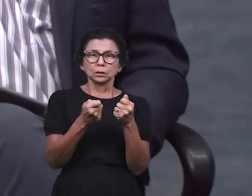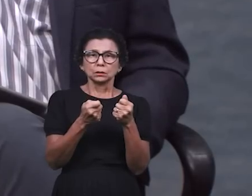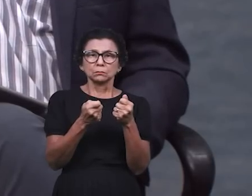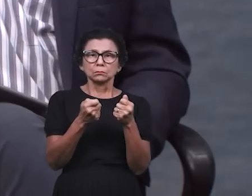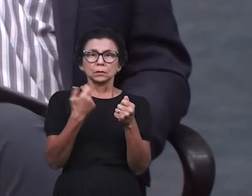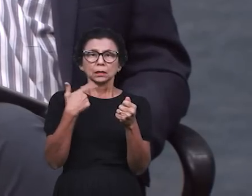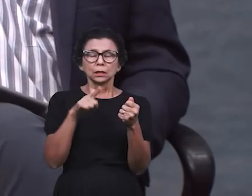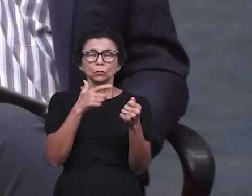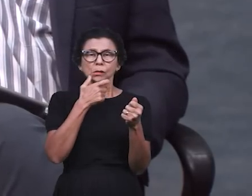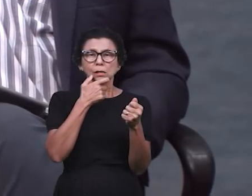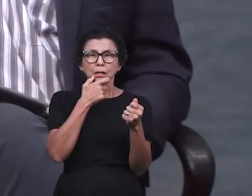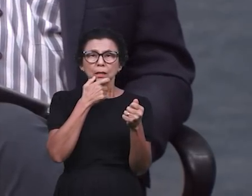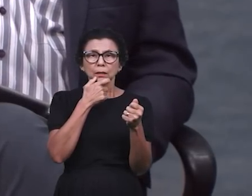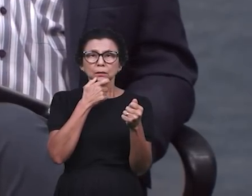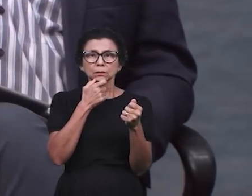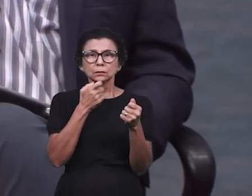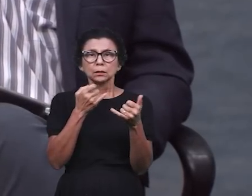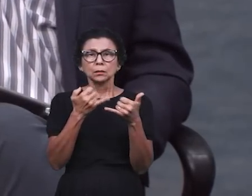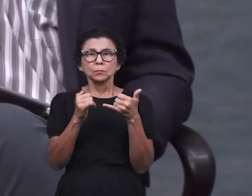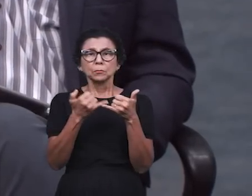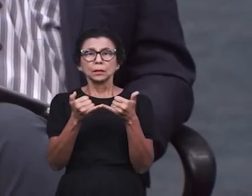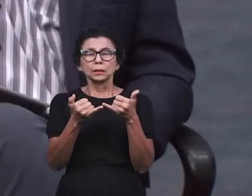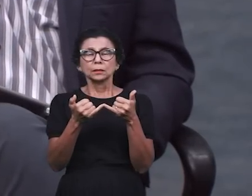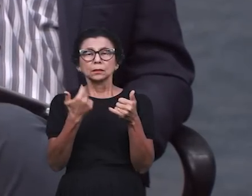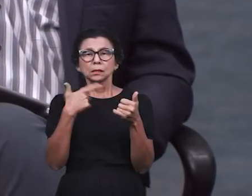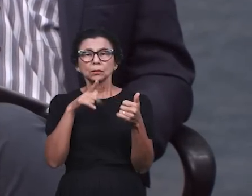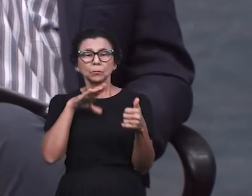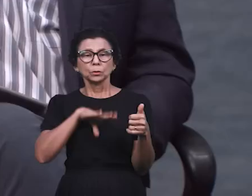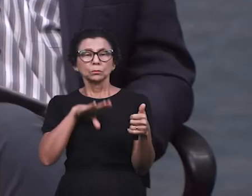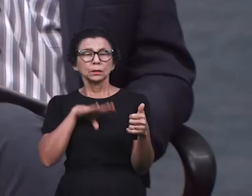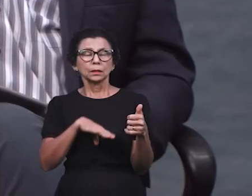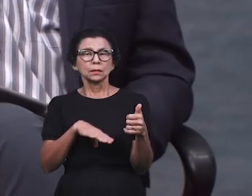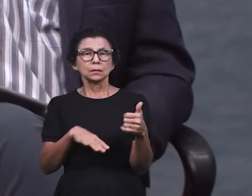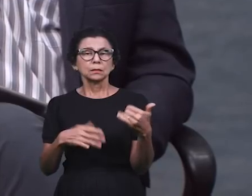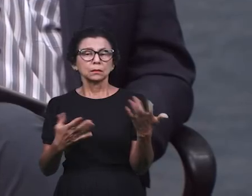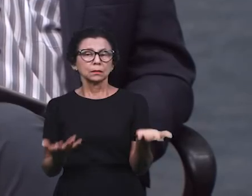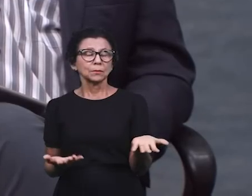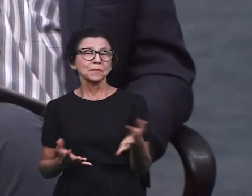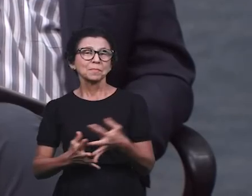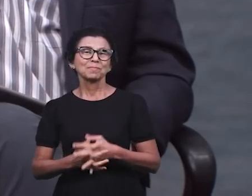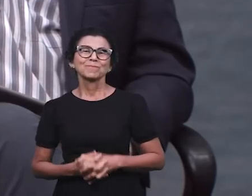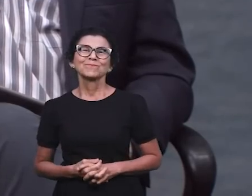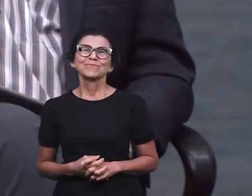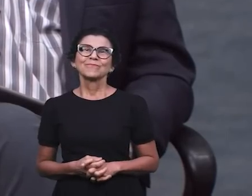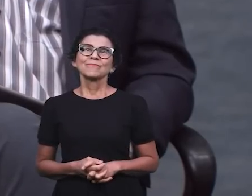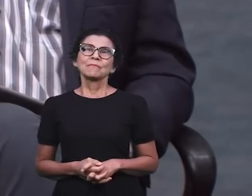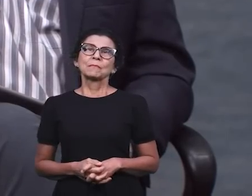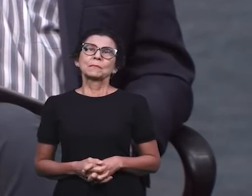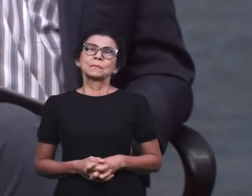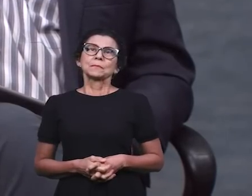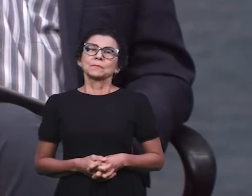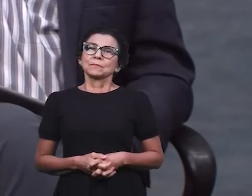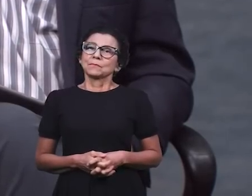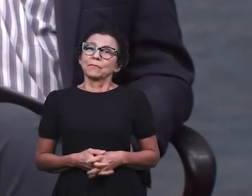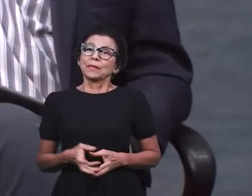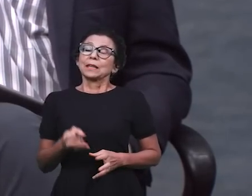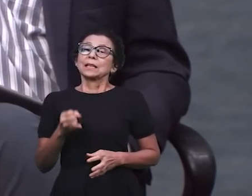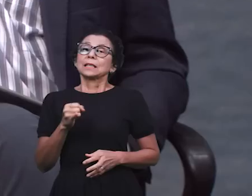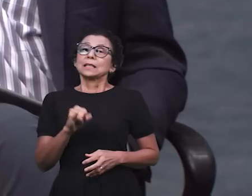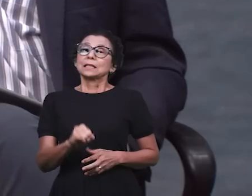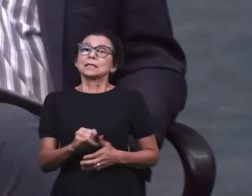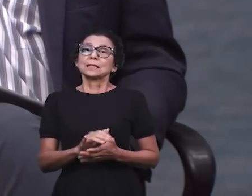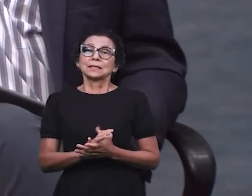você acha que aquilo é um louvor, mas quando você vai ver o que a letra está dizendo, ela é absolutamente